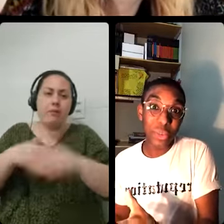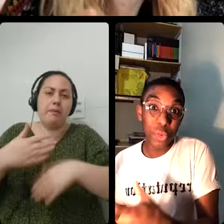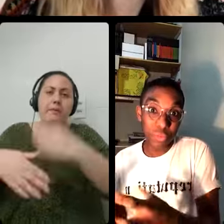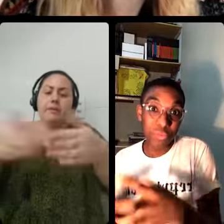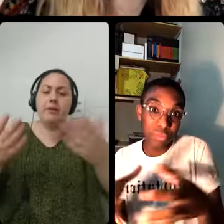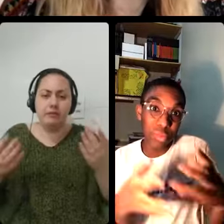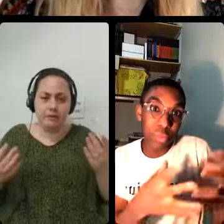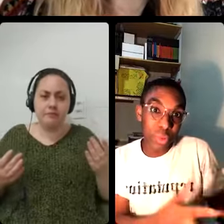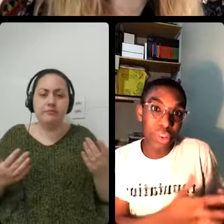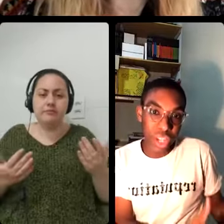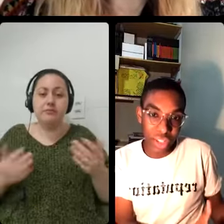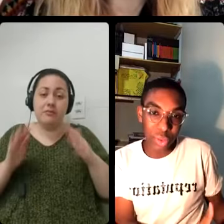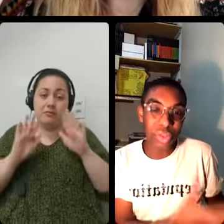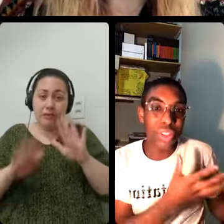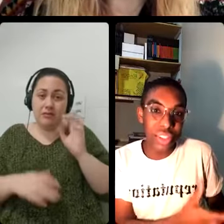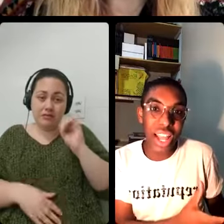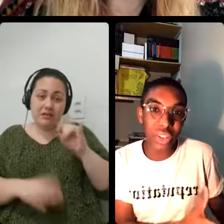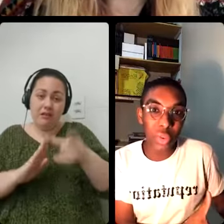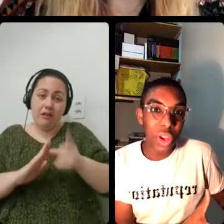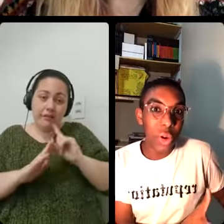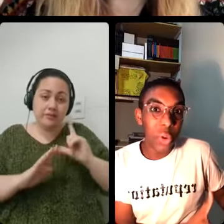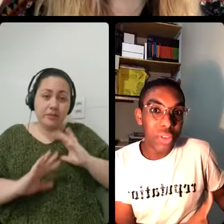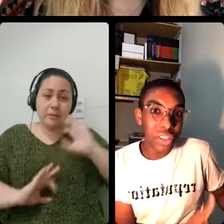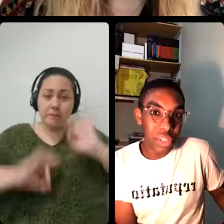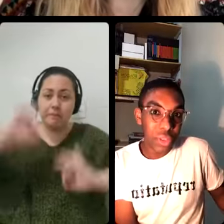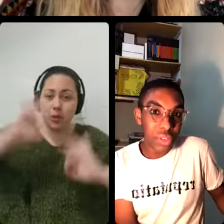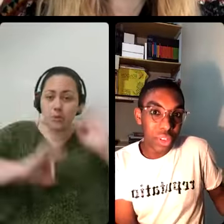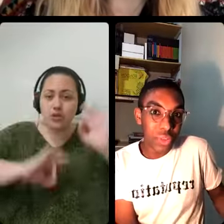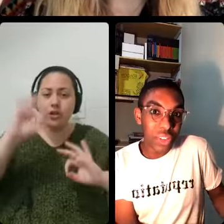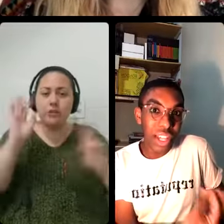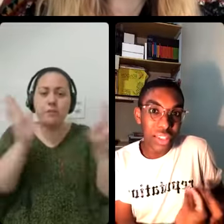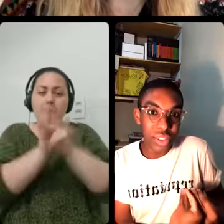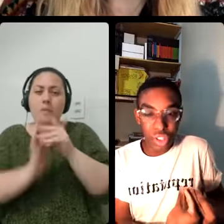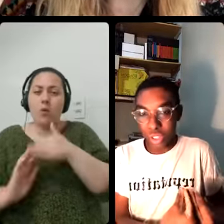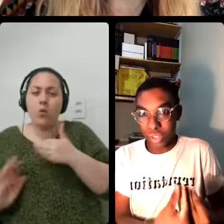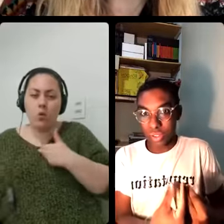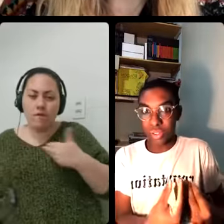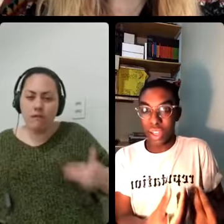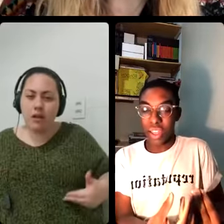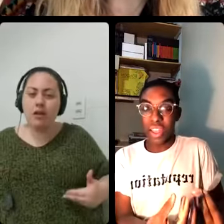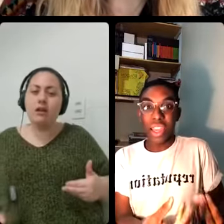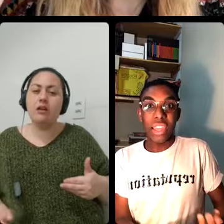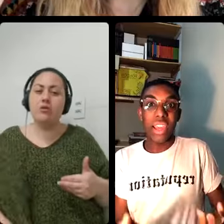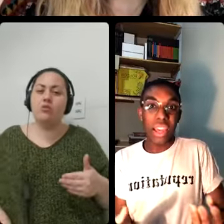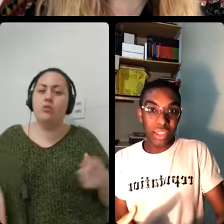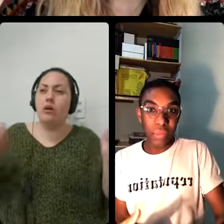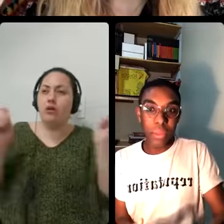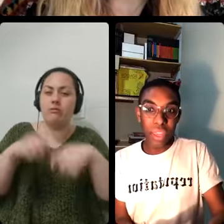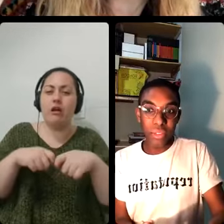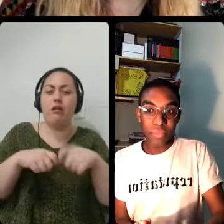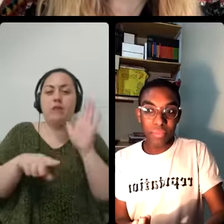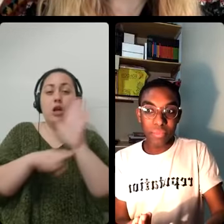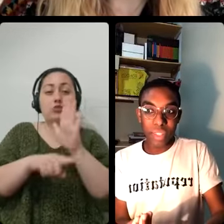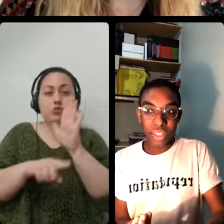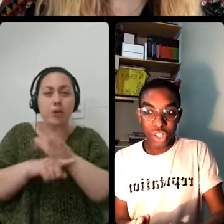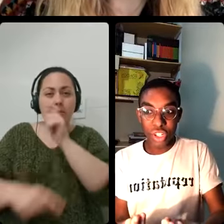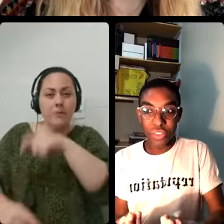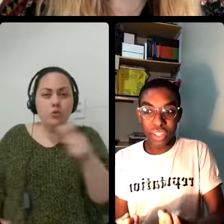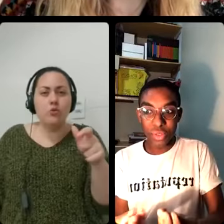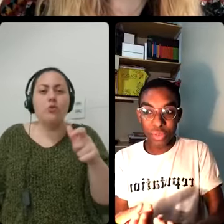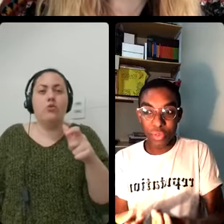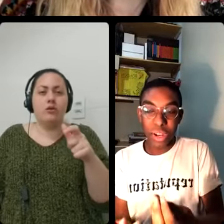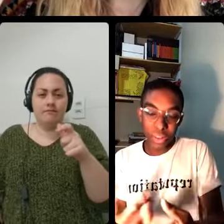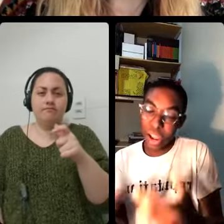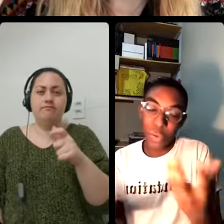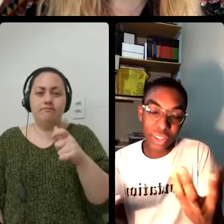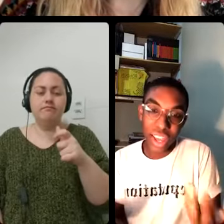tivesse um projeto de Estado onde essas pessoas fossem assistidas, né? E aí também, se a gente